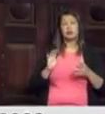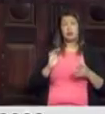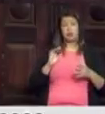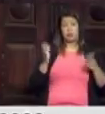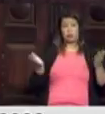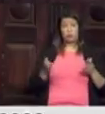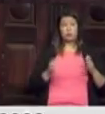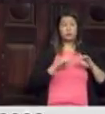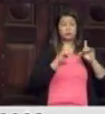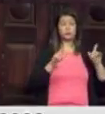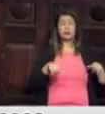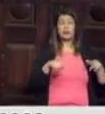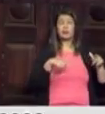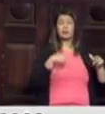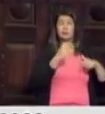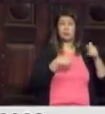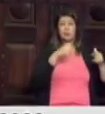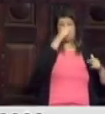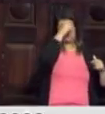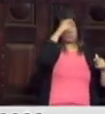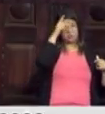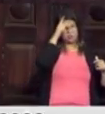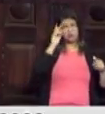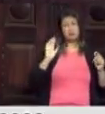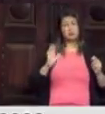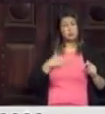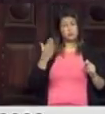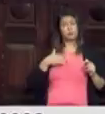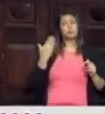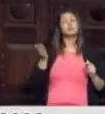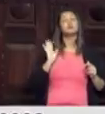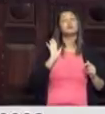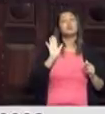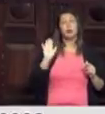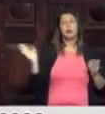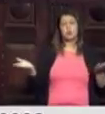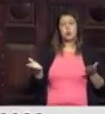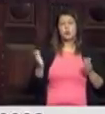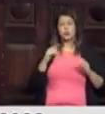tem gente que está do seu lado e eu me coloco do seu lado na discussão à